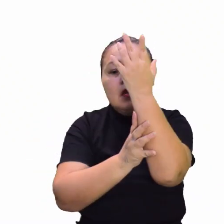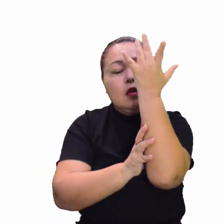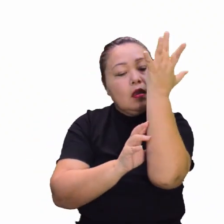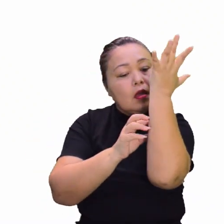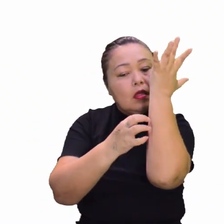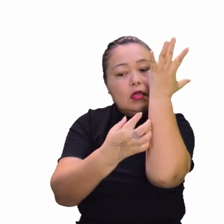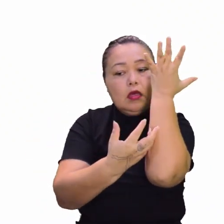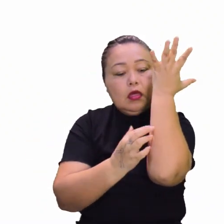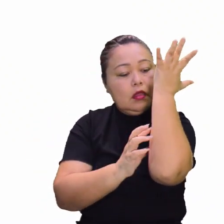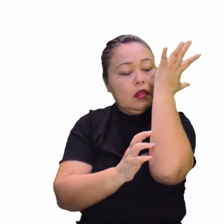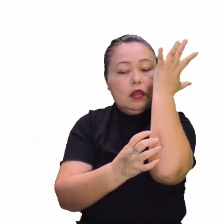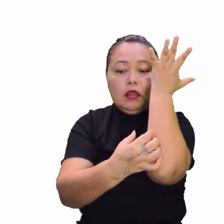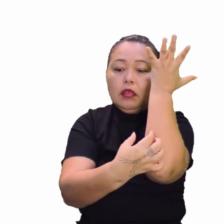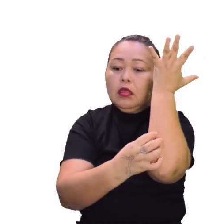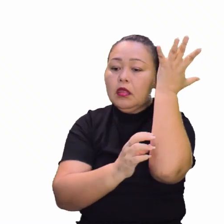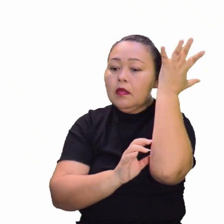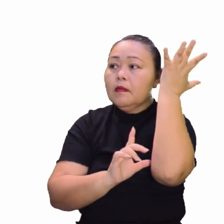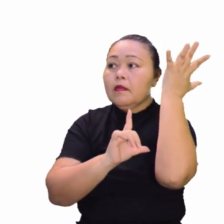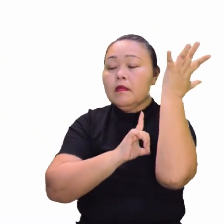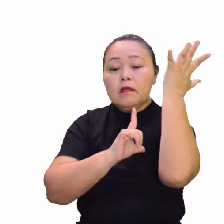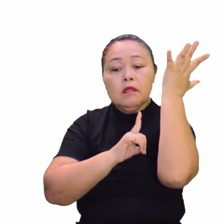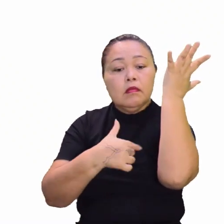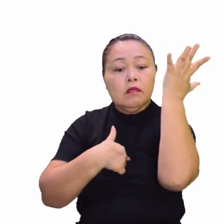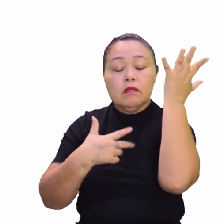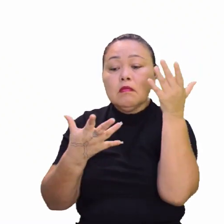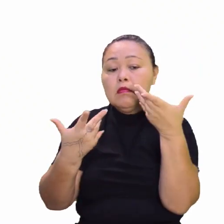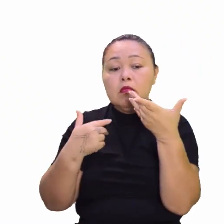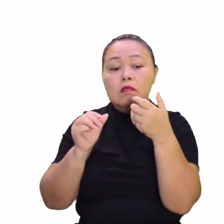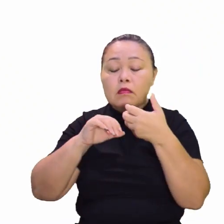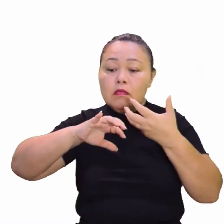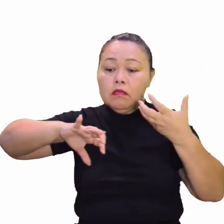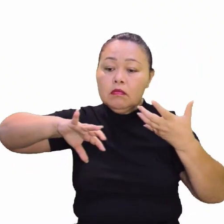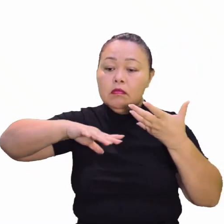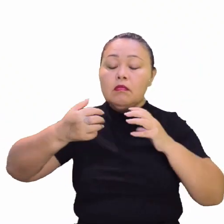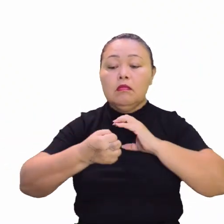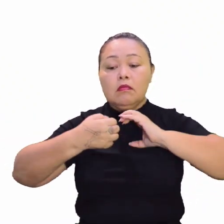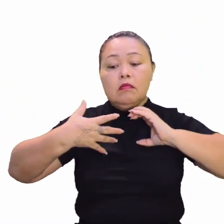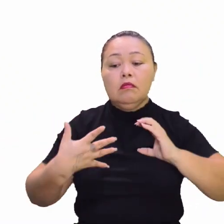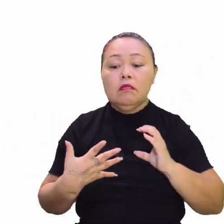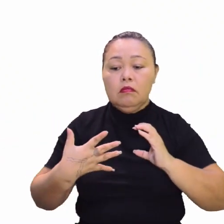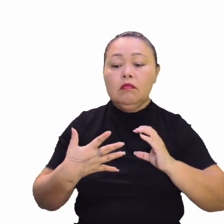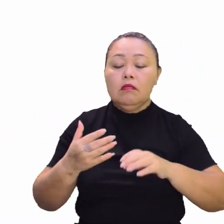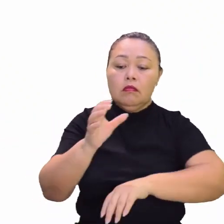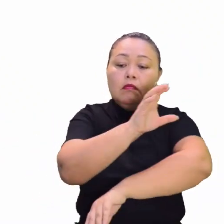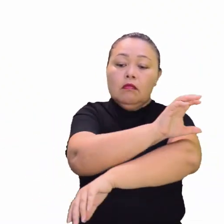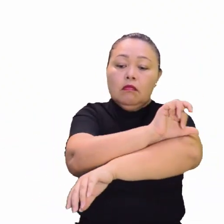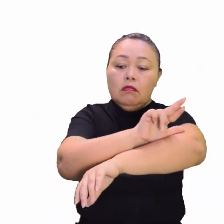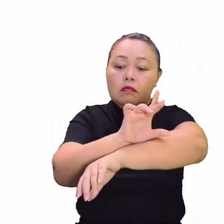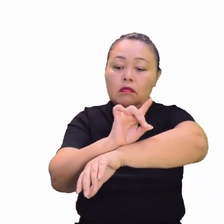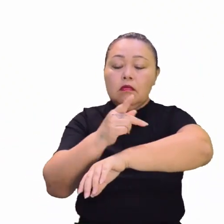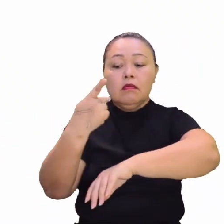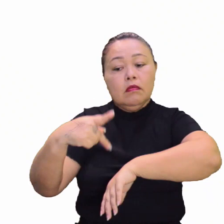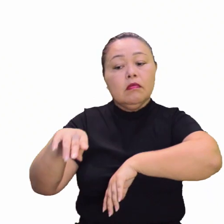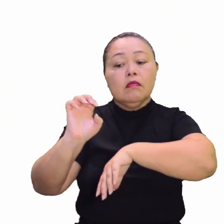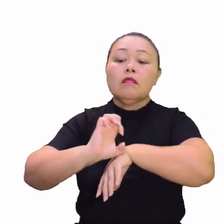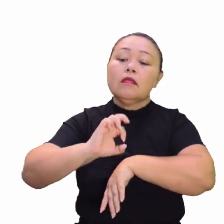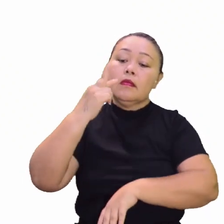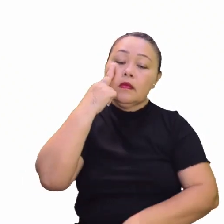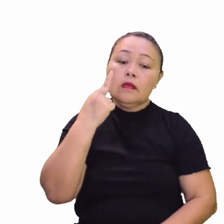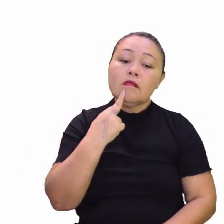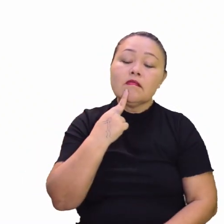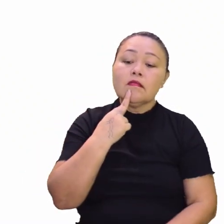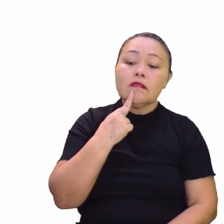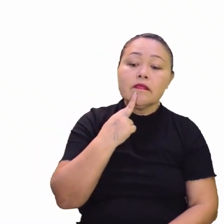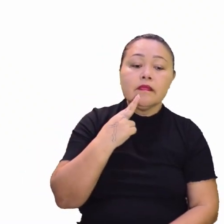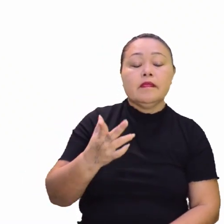retorcido, que estão aí separadas, não estão densas, são características do cerrado também aqui no estado de Rondônia. E são